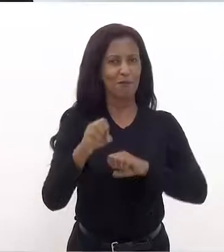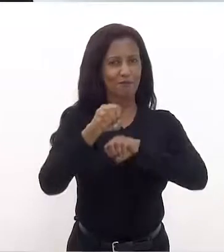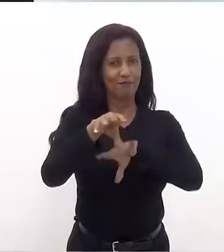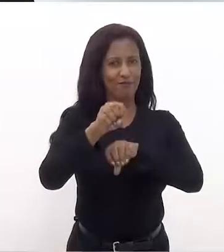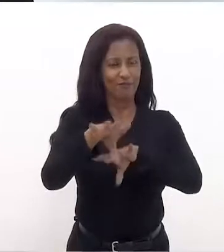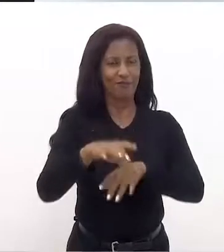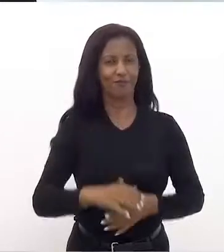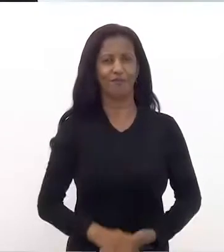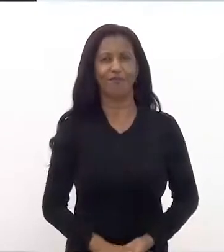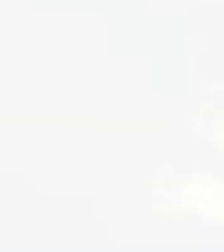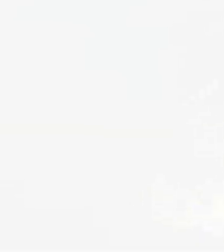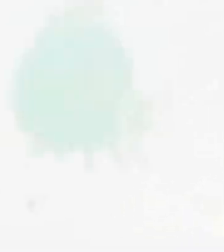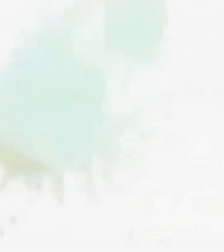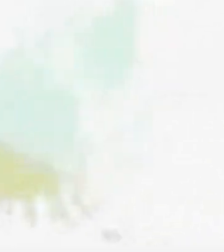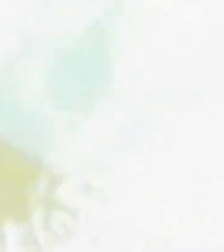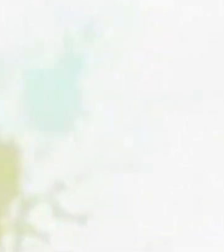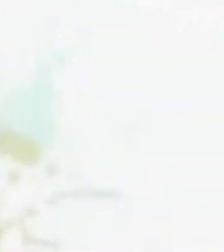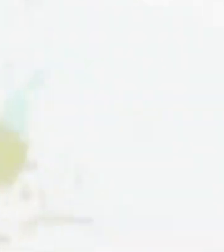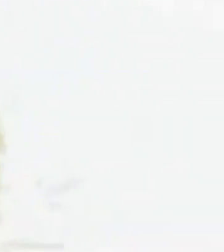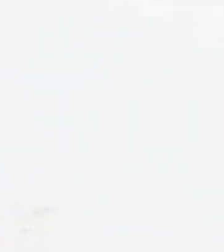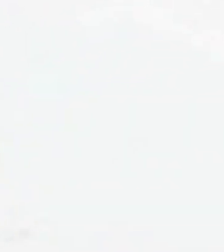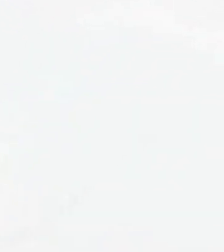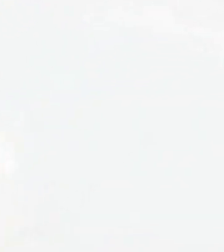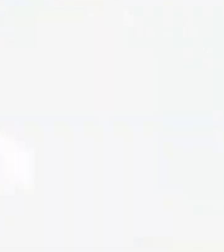ar o Educação.